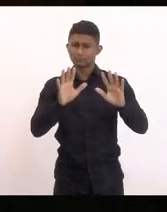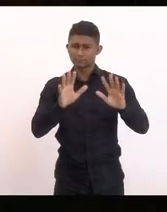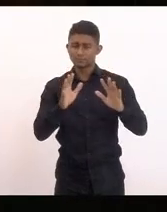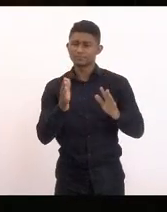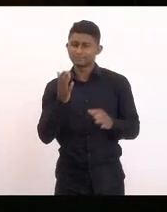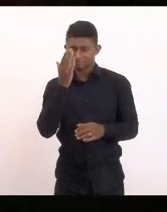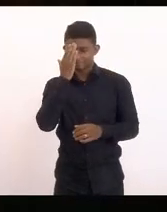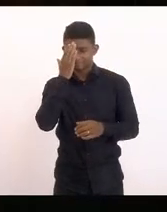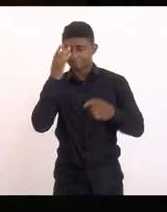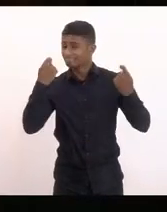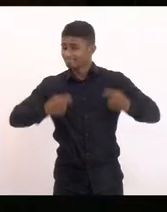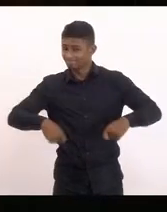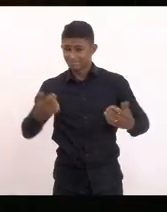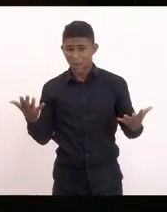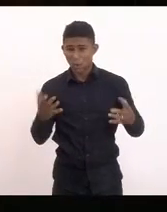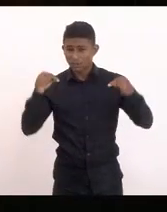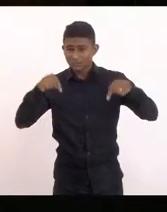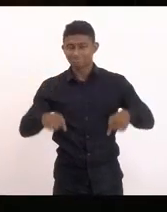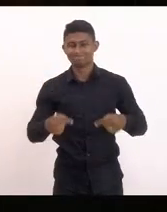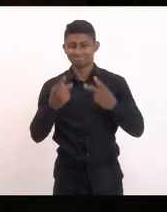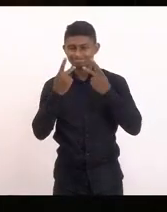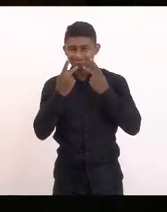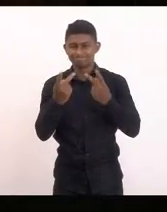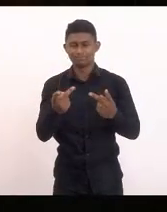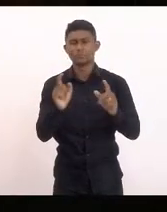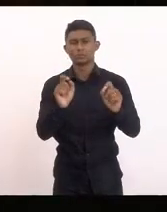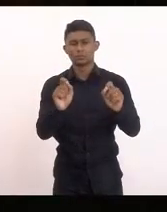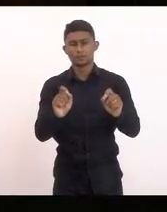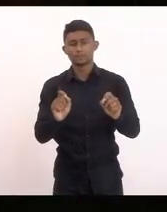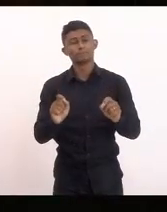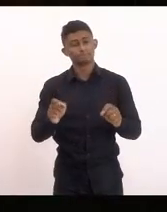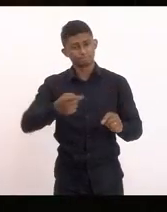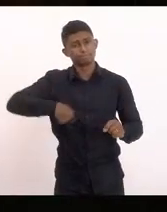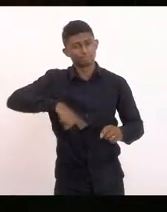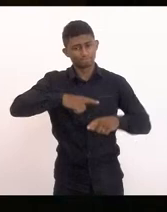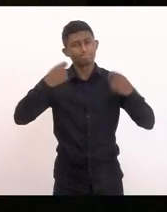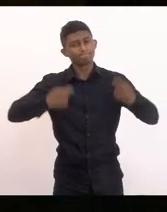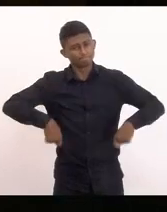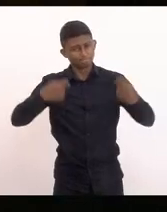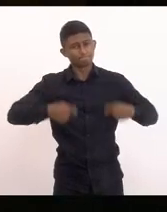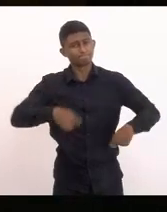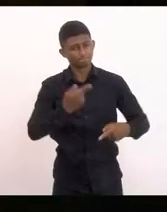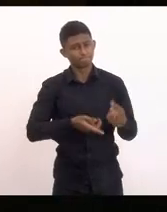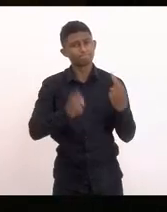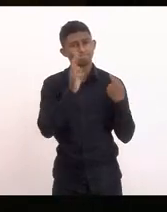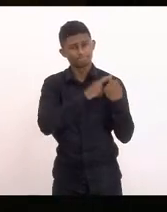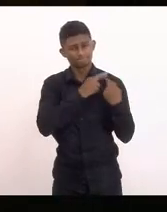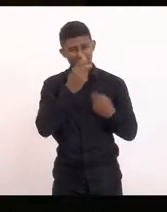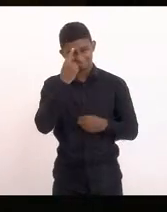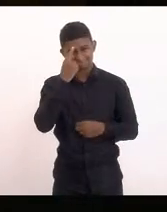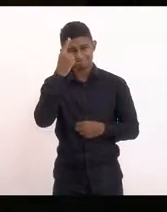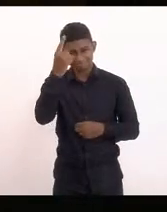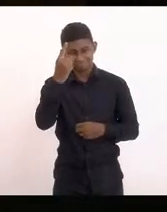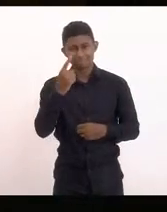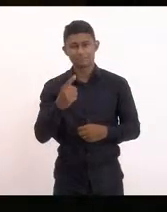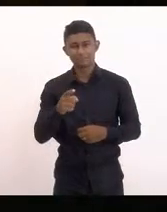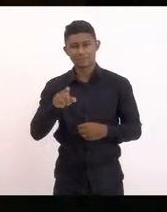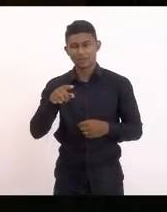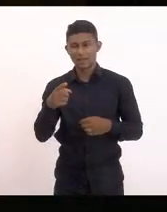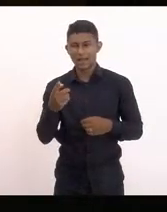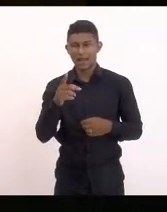preciso que se diga neste momento, que nós temos que ter um compromisso com o regime de recuperação, sem